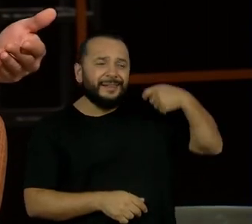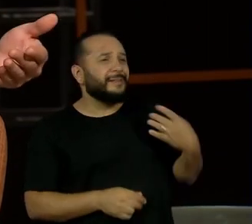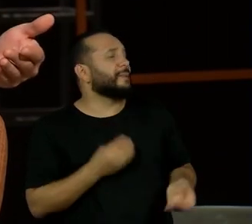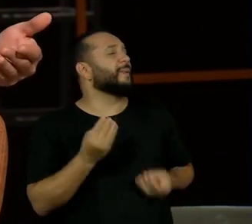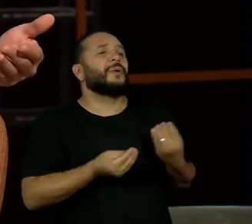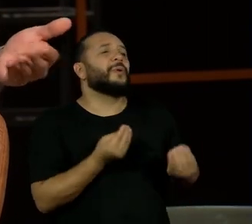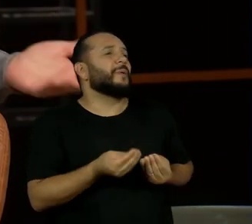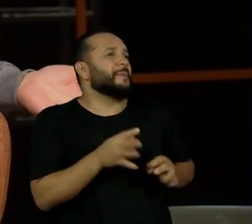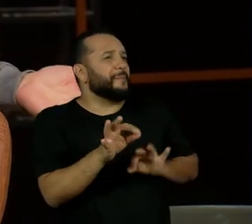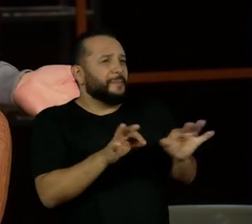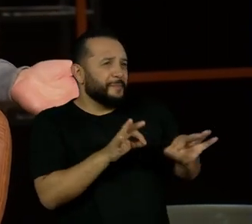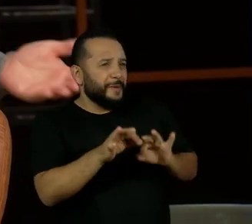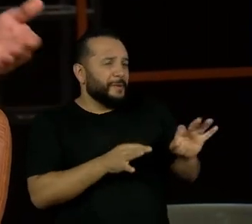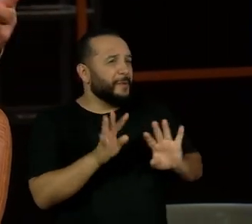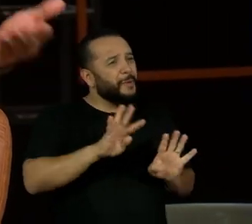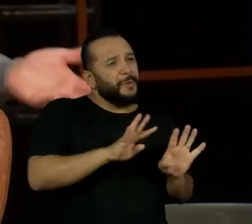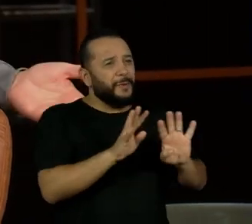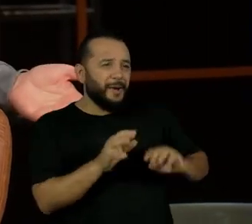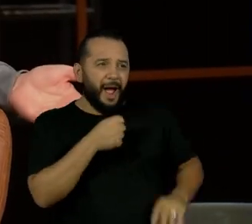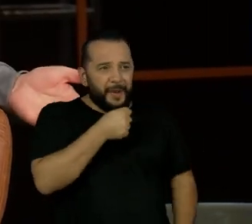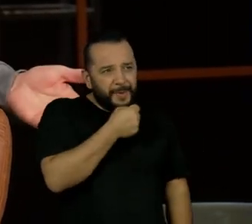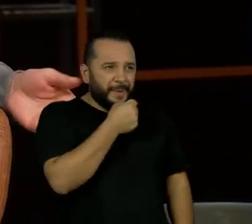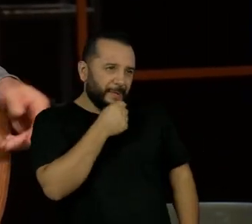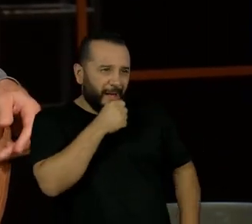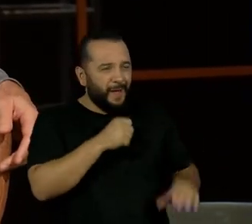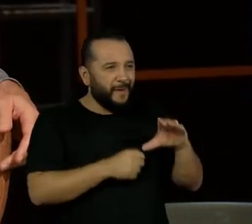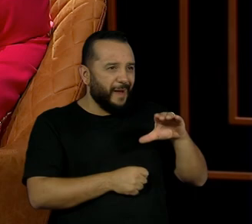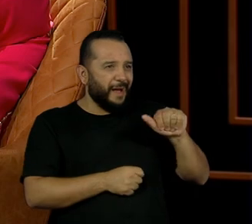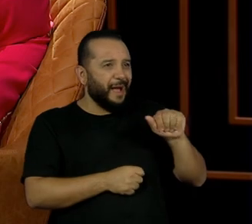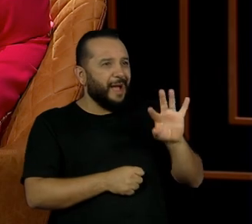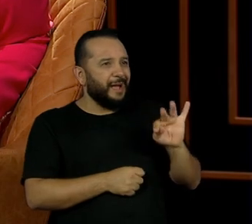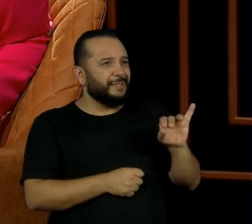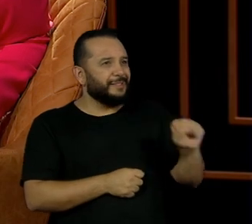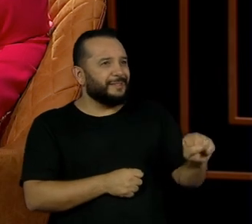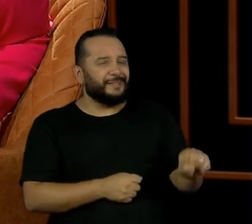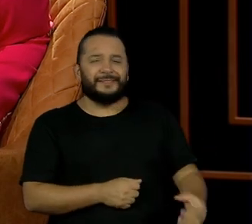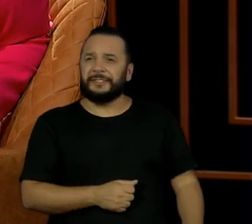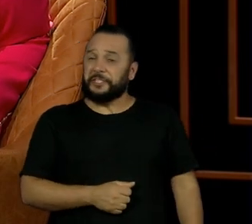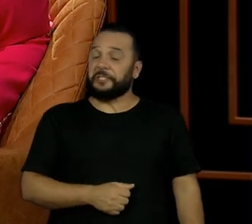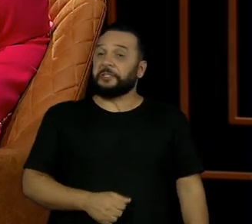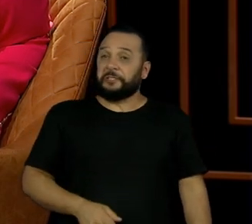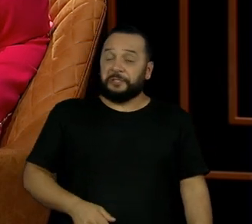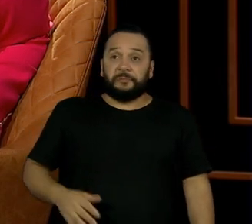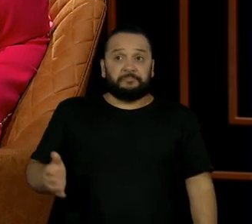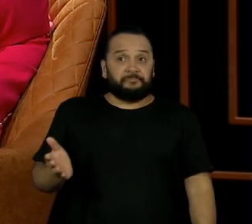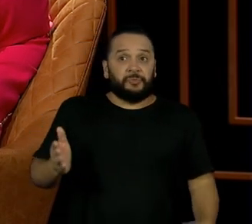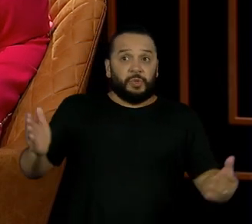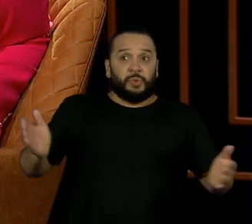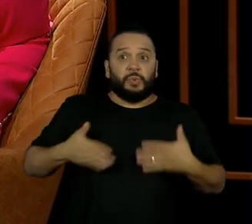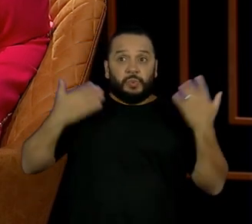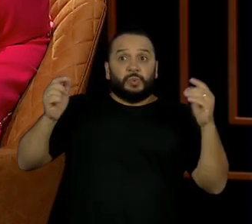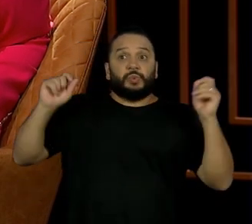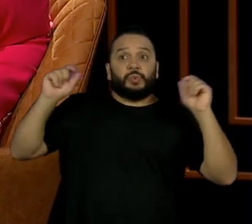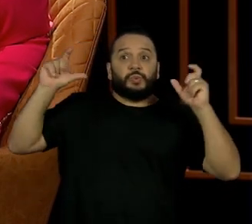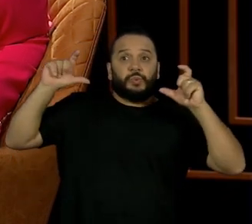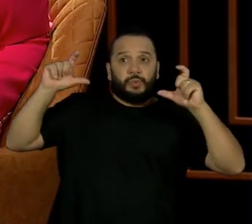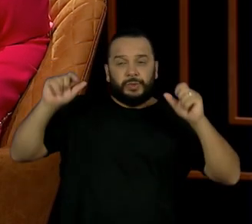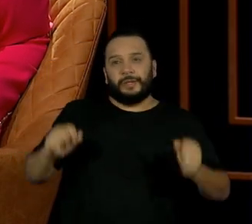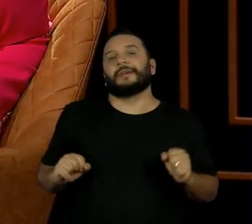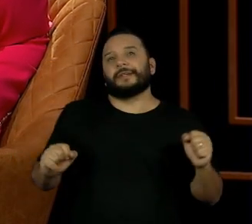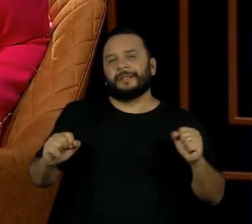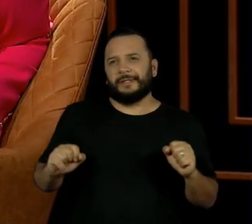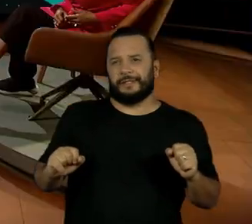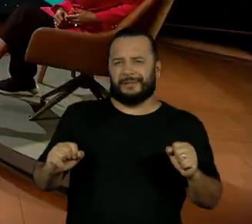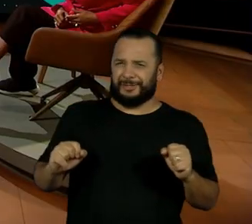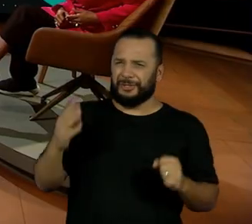preparou para fazer um grande musical foi um grande sucesso Inclusive eu levei um susto né Eu falei esse